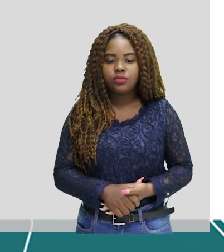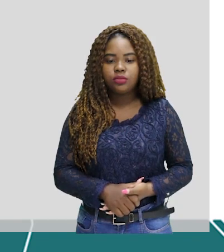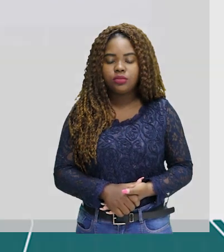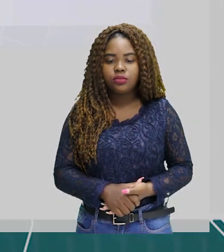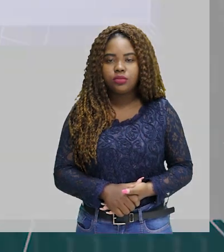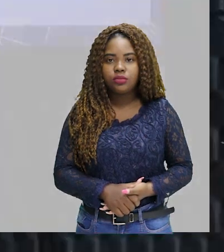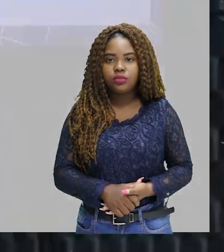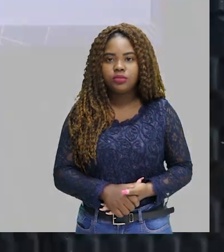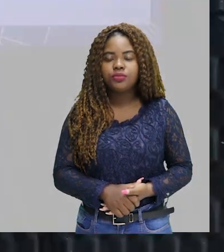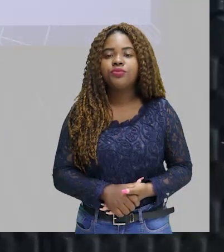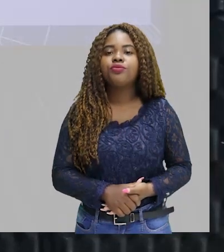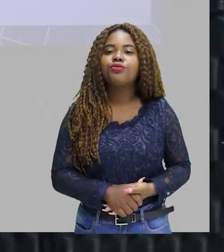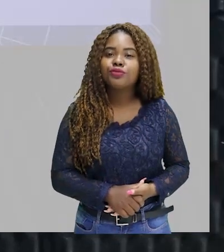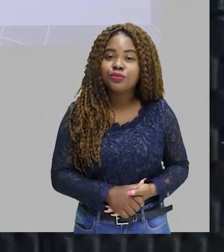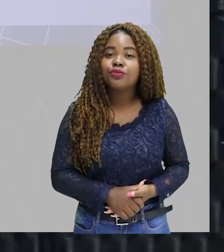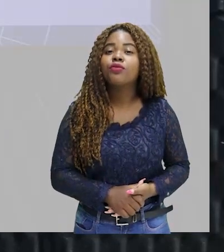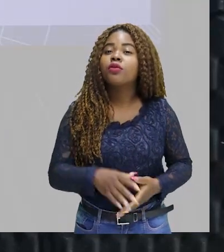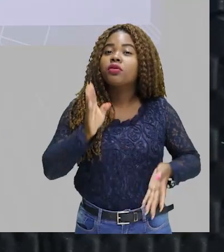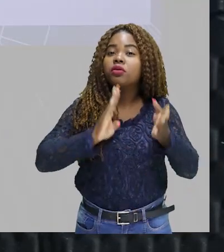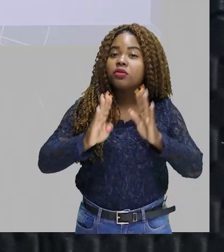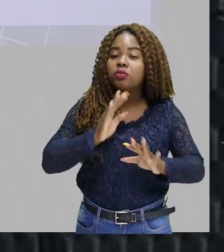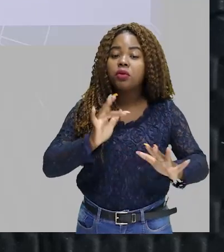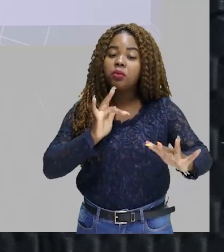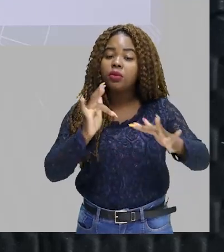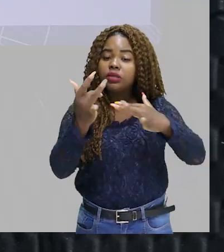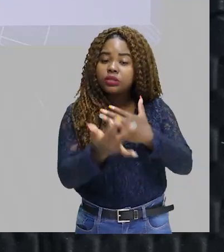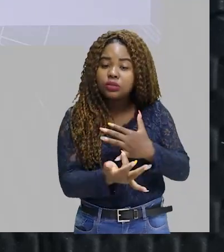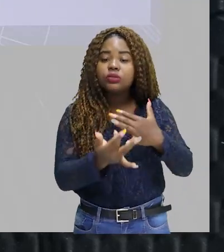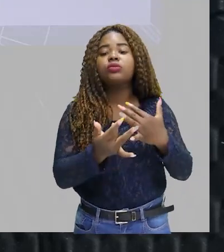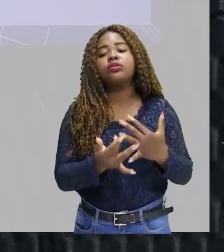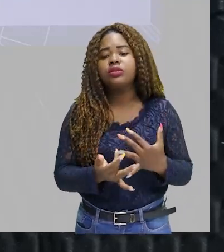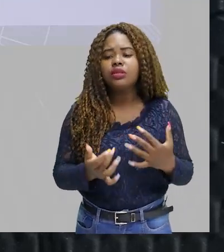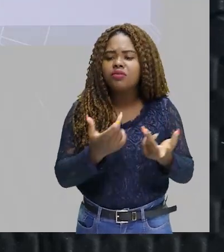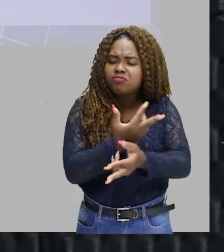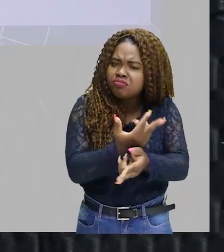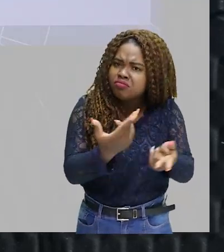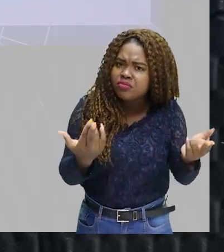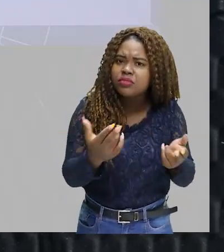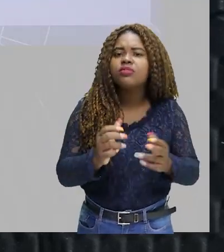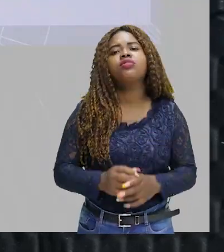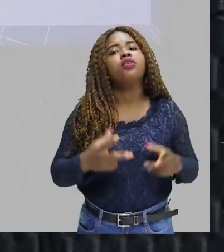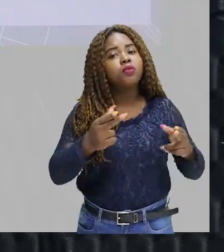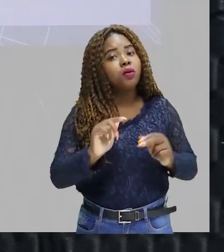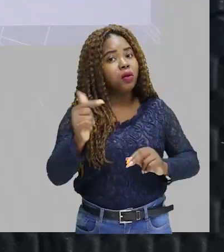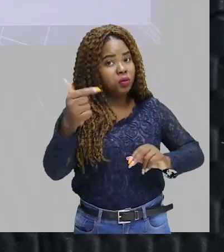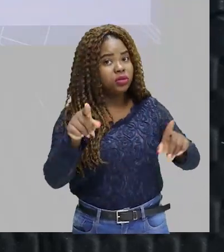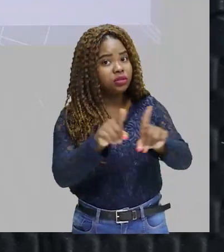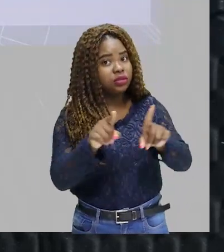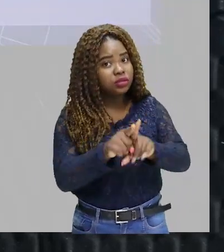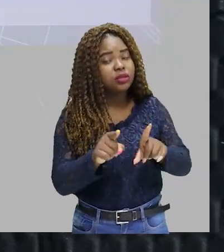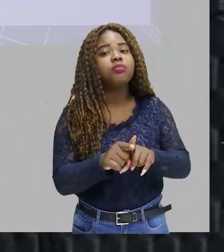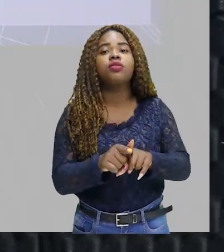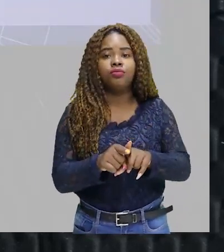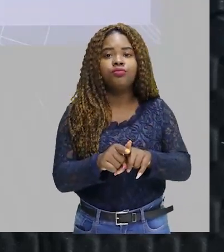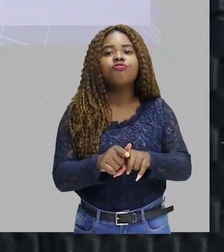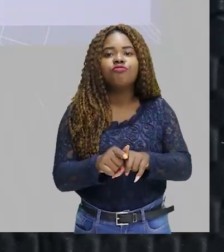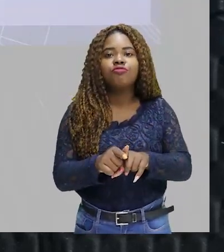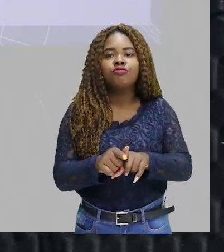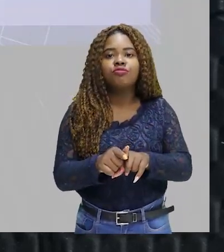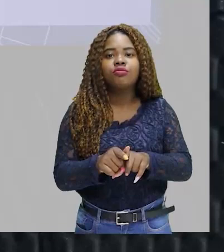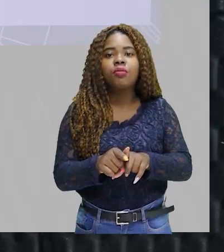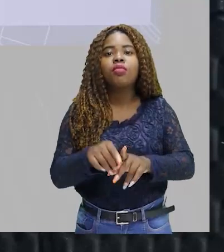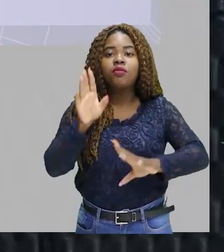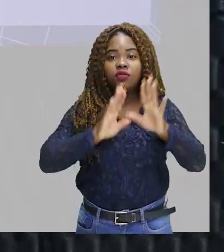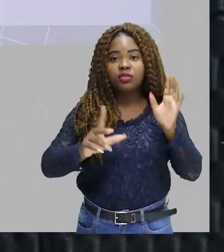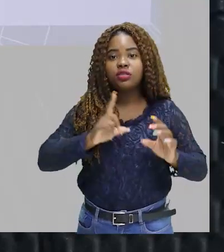delas brasileiras, né? Então, o Facebook é uma rede muito versátil, assim como outras redes sociais também. Através dela, a gente pode